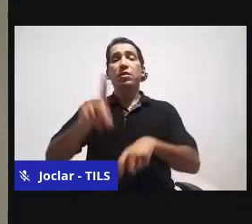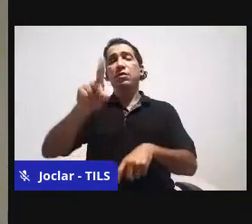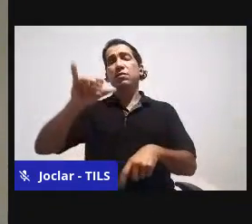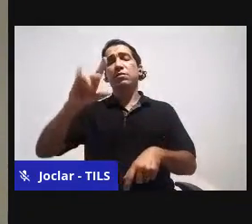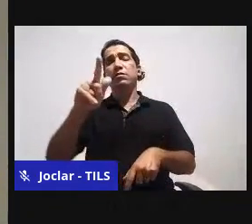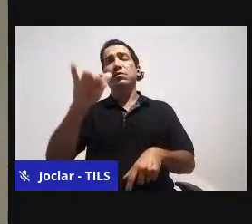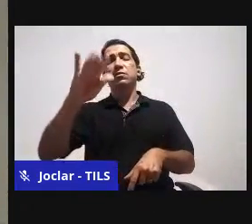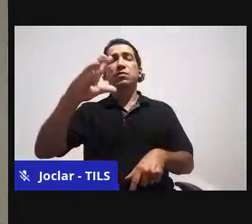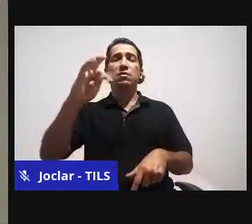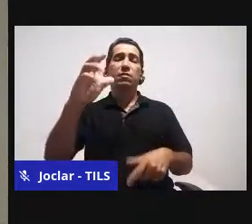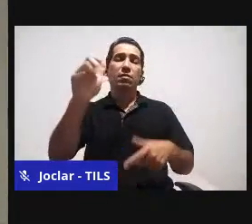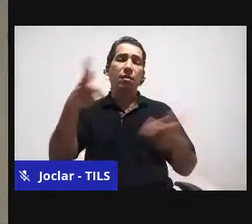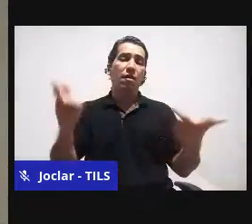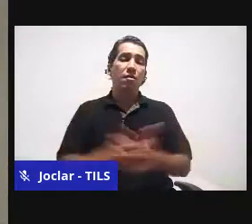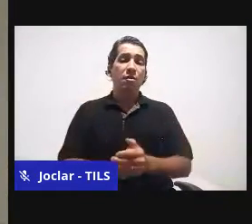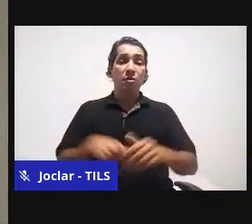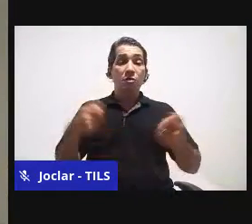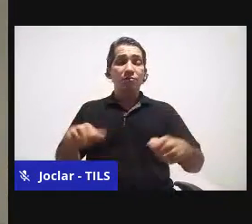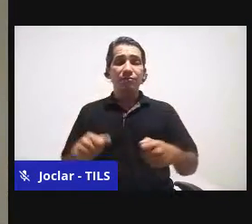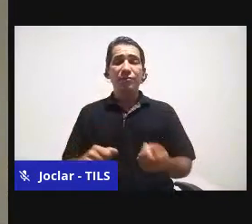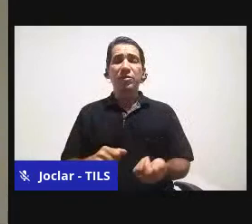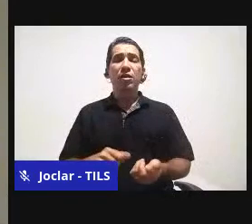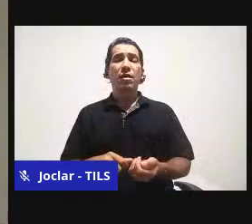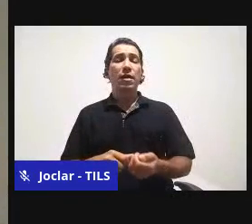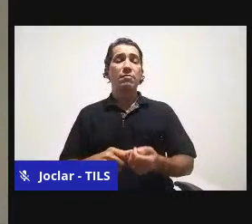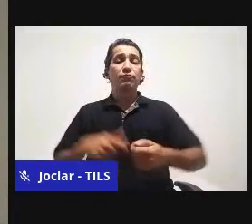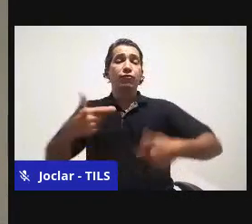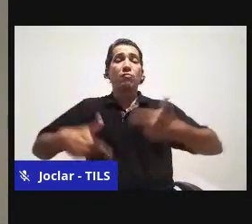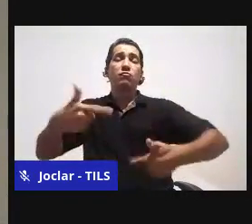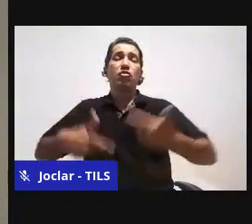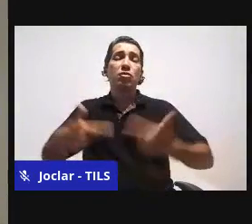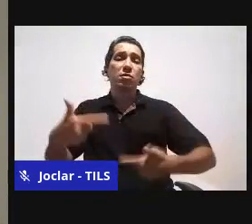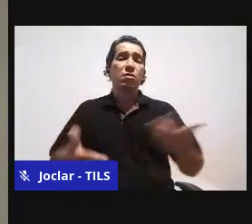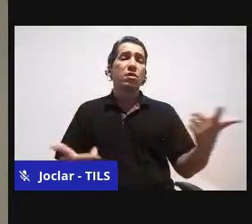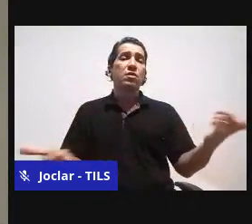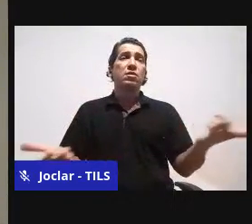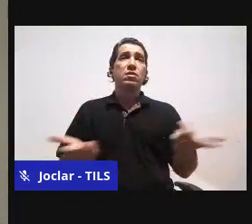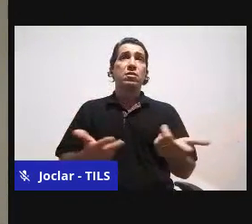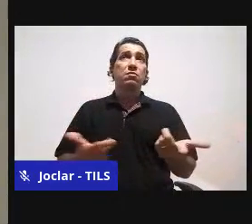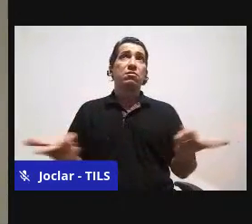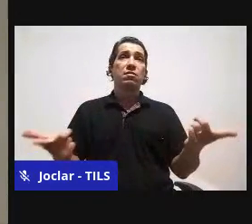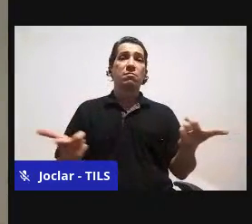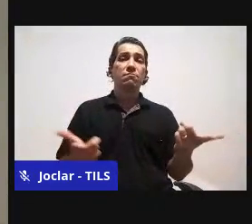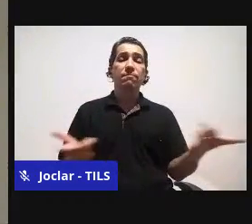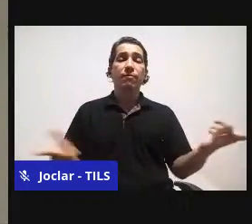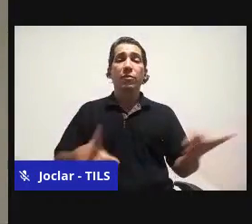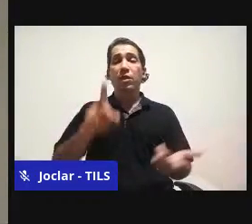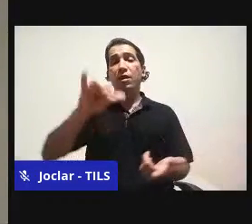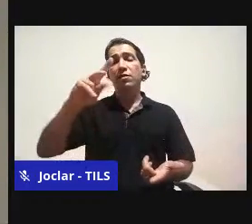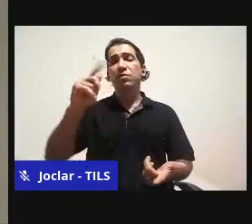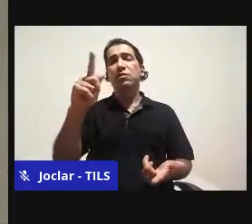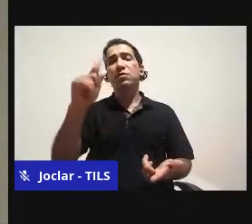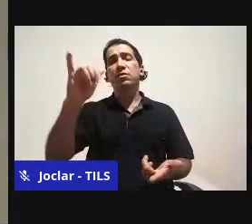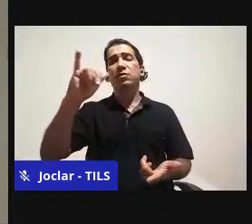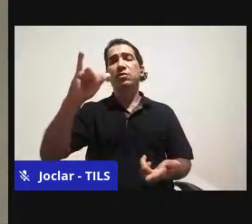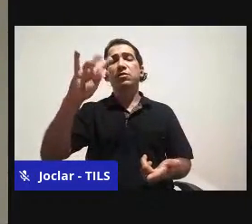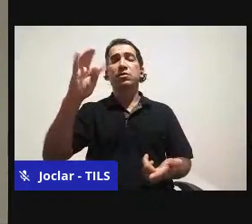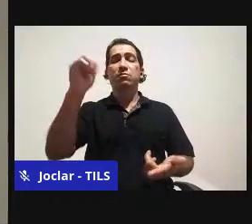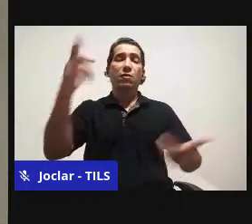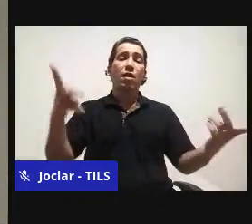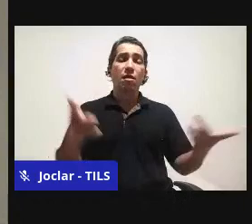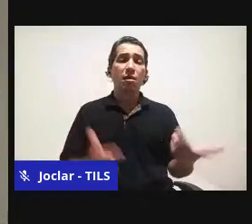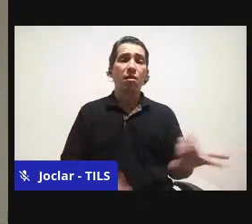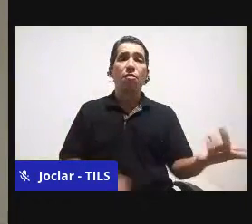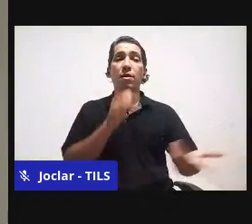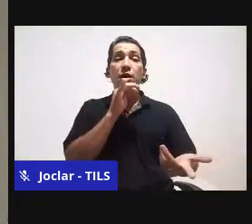aprendizagem digital, que tenha, digamos, como tem a Europa, como tem os países asiáticos,